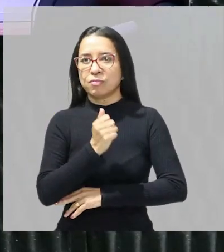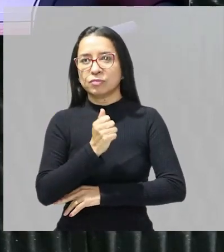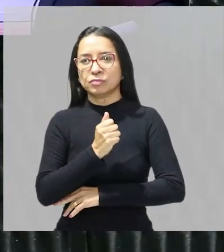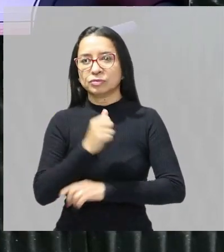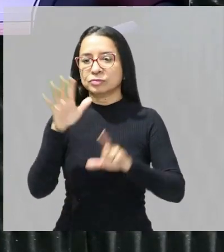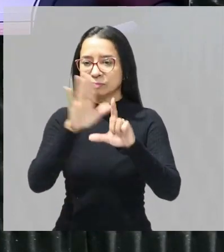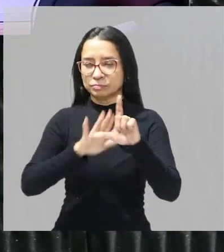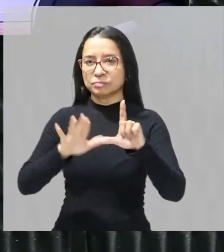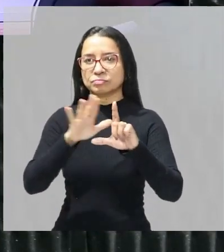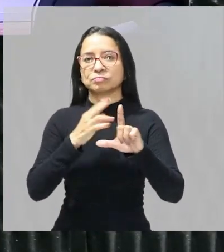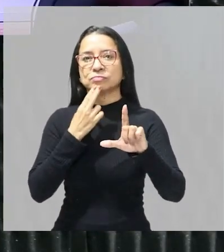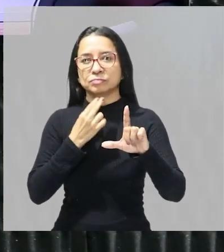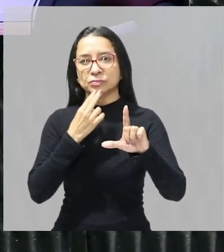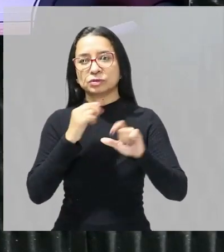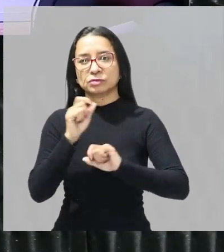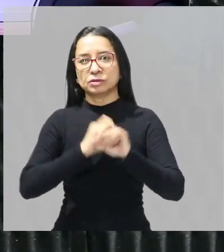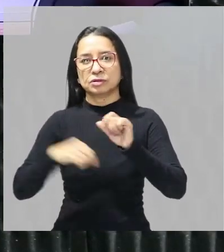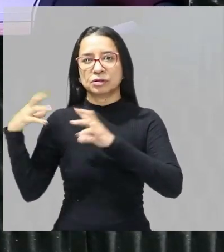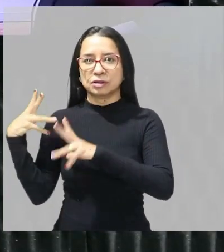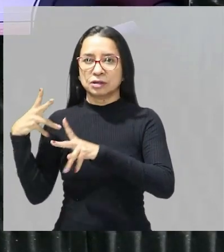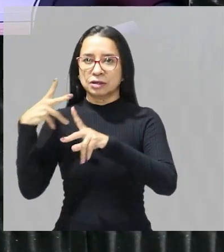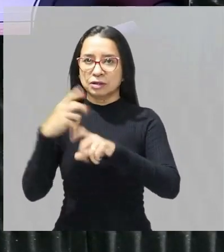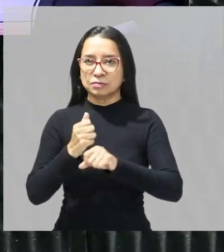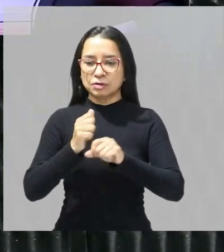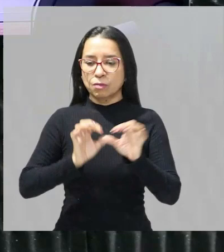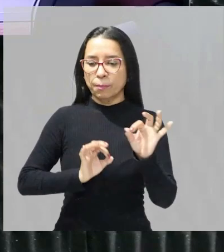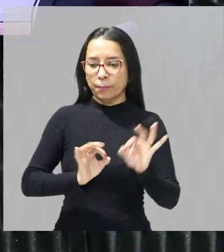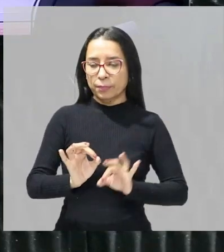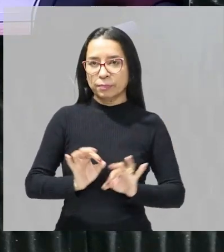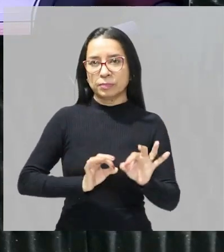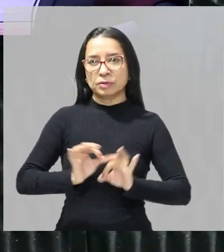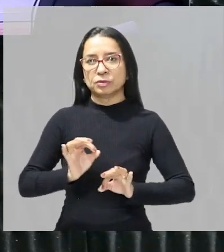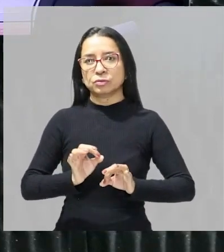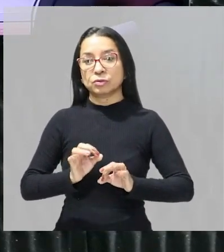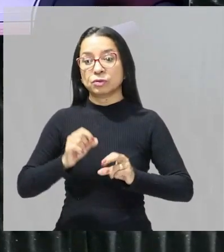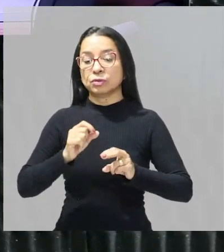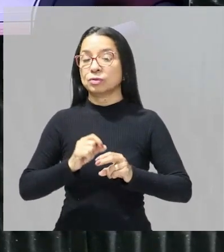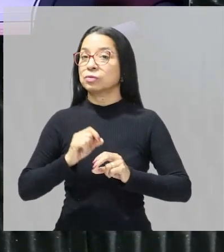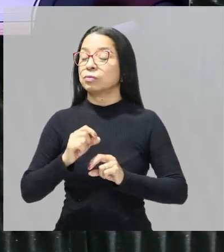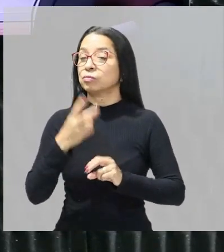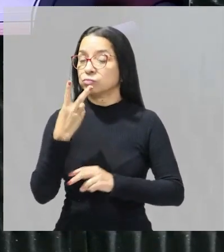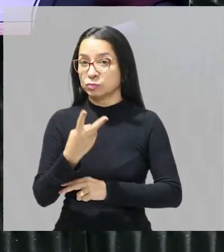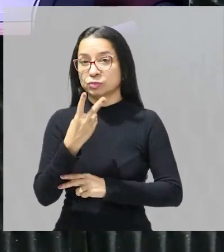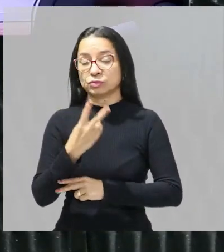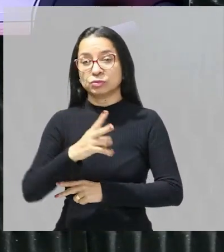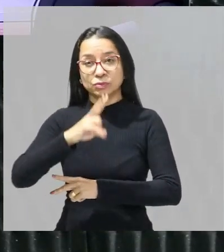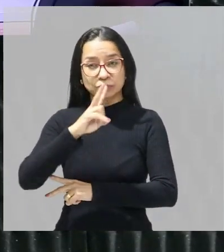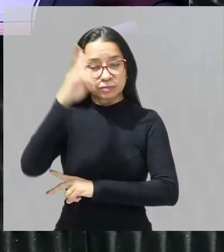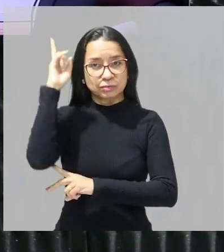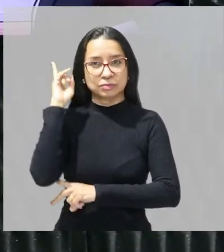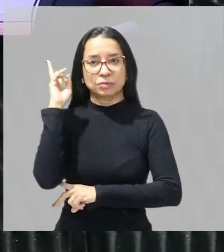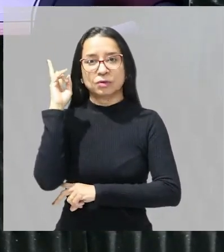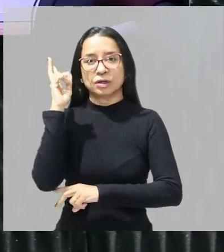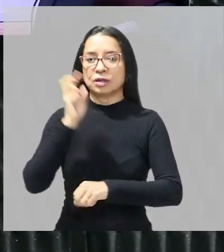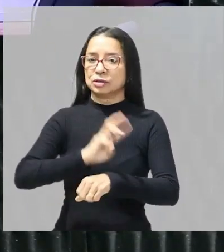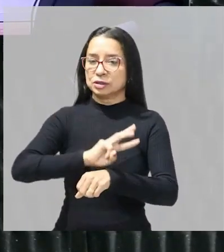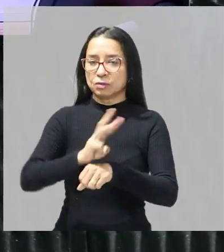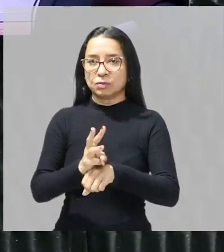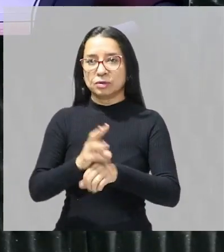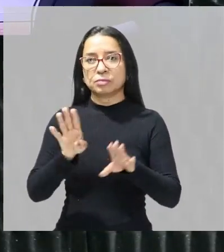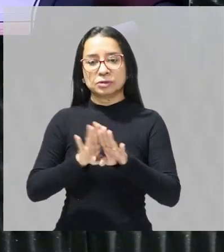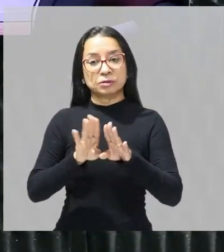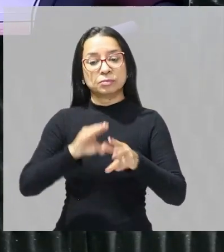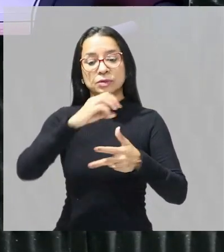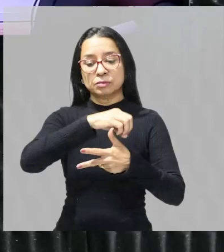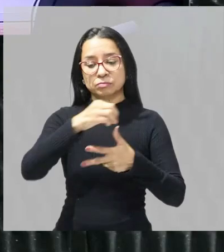Gonçalves Dias, que é, galera, a revisão, esse preparatório para os 2 grandes certames, para o nosso vestibular da UEMA, para o